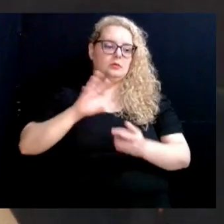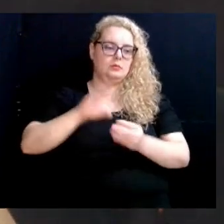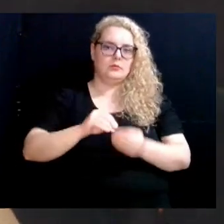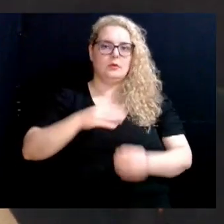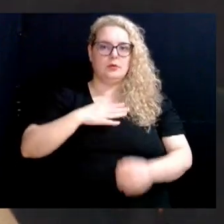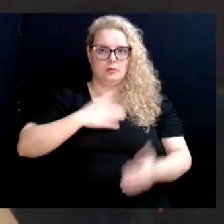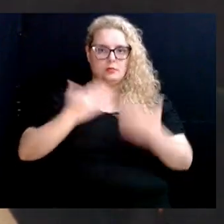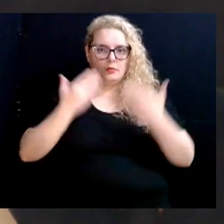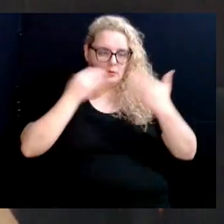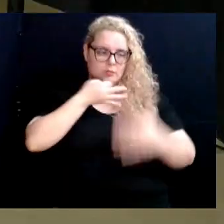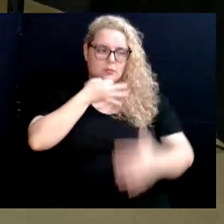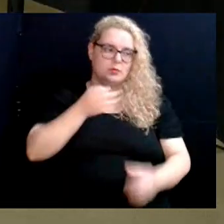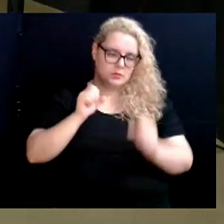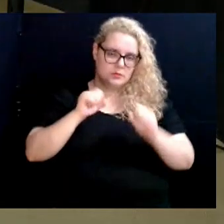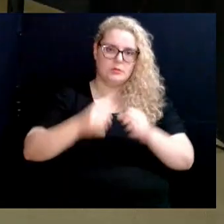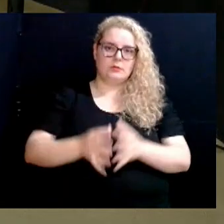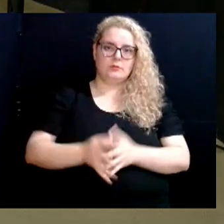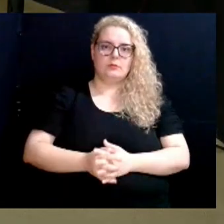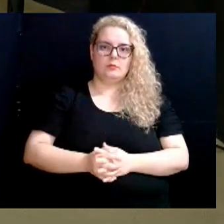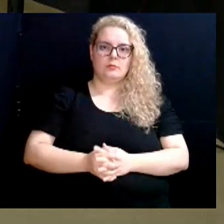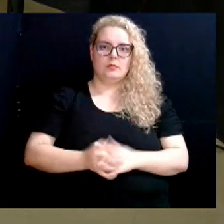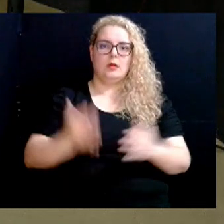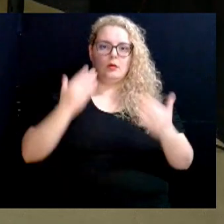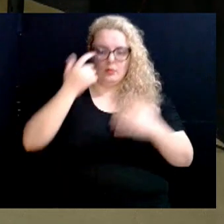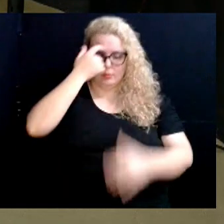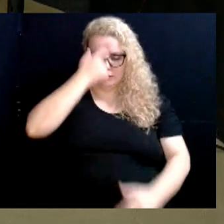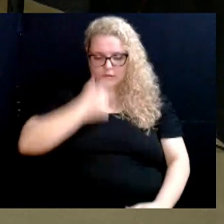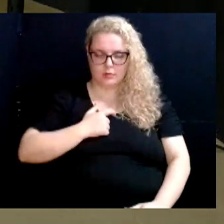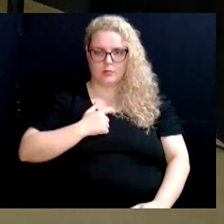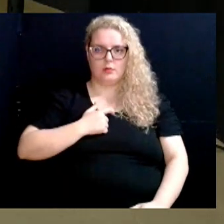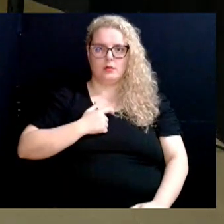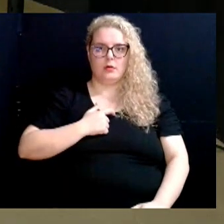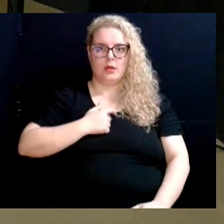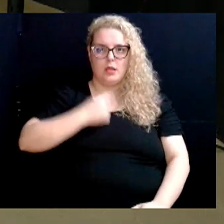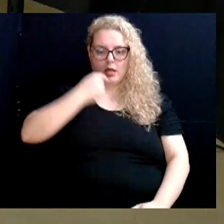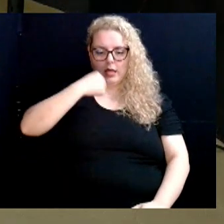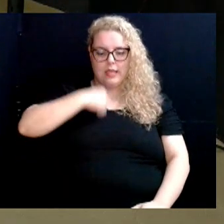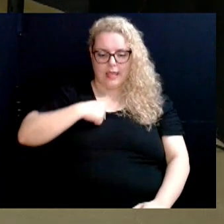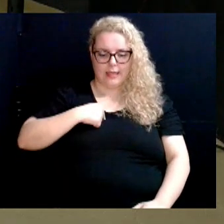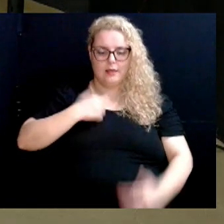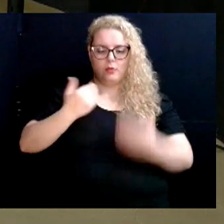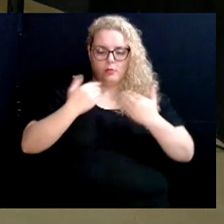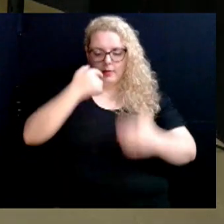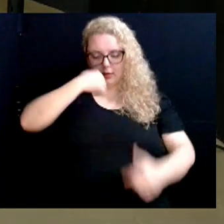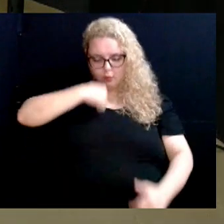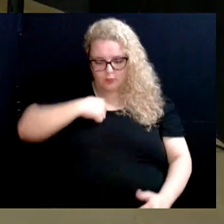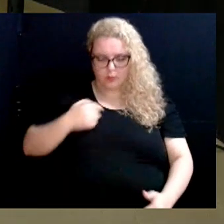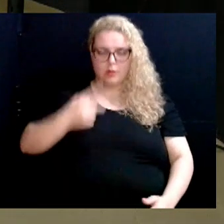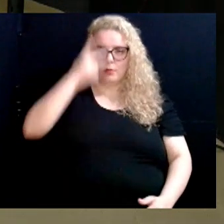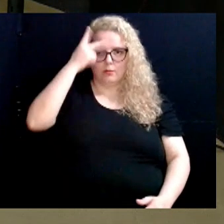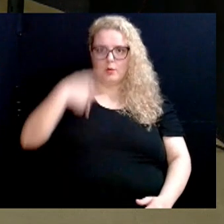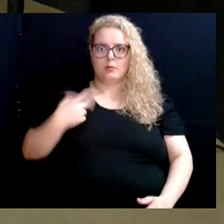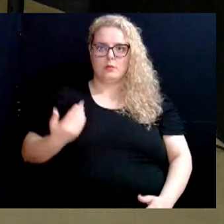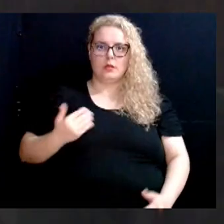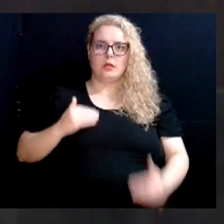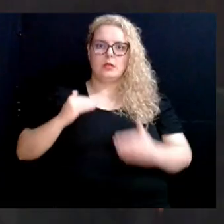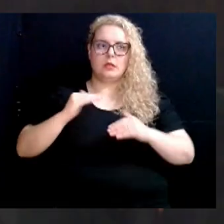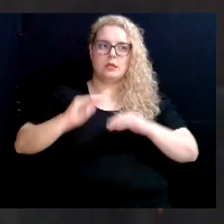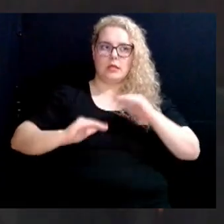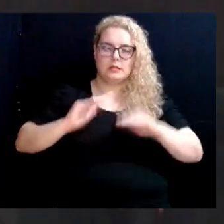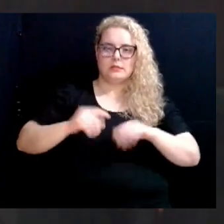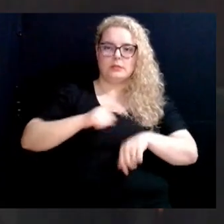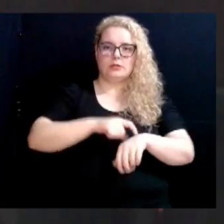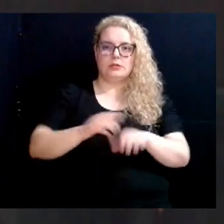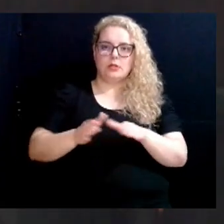psicóloga, seria isso. Comparar a si mesmo. Isso. É você com você indo, e talvez chegue num momento em que